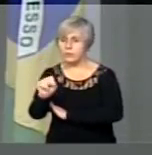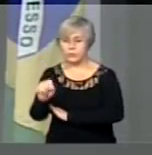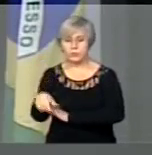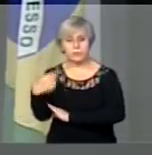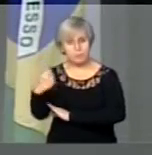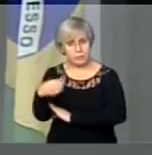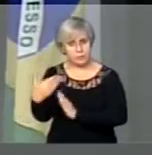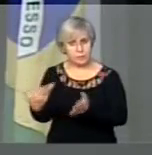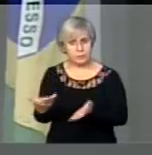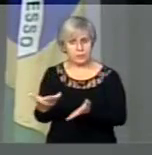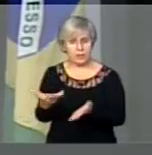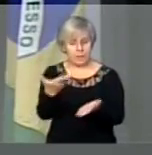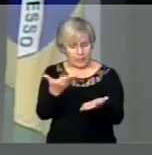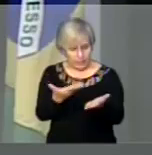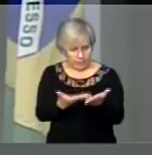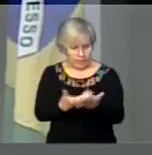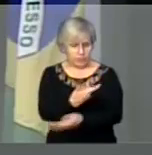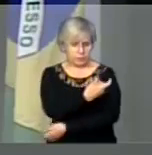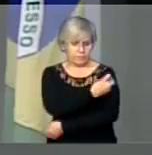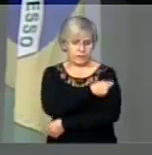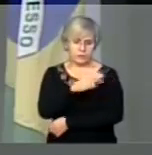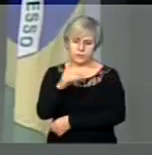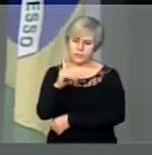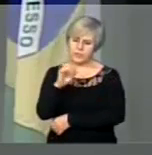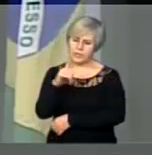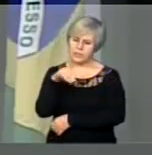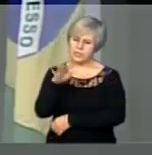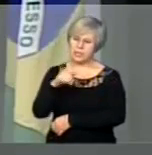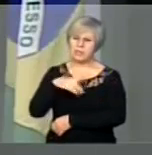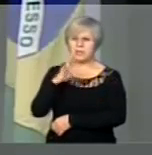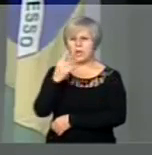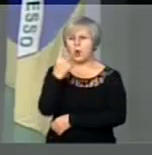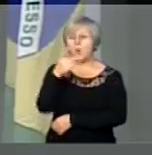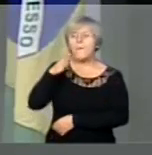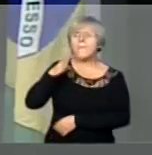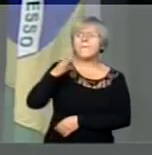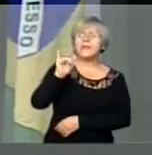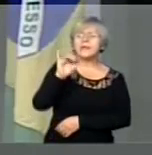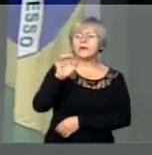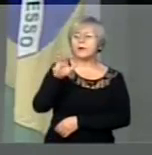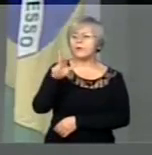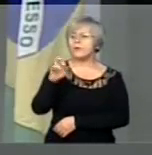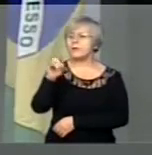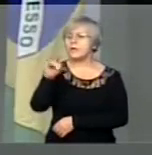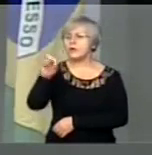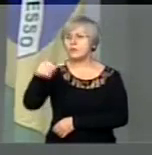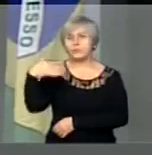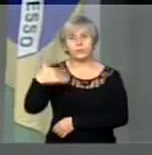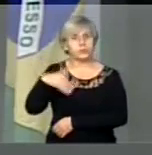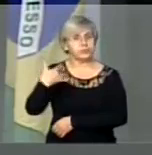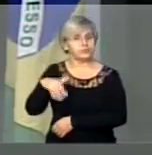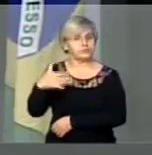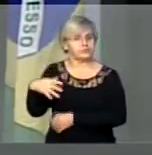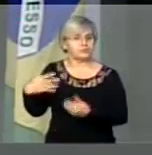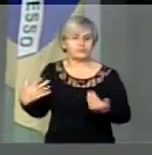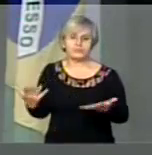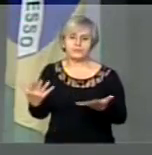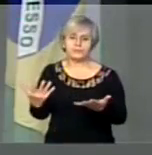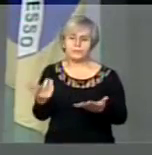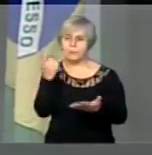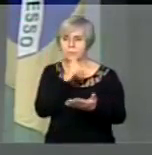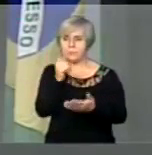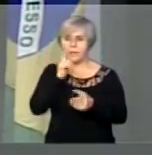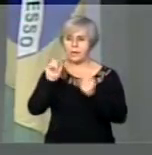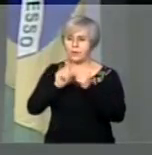essa vacina da dengue tem um custo estimado de 1 bilhão de euros, que foi o custo para